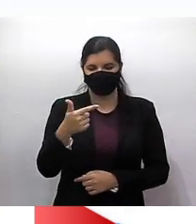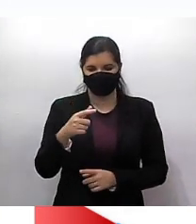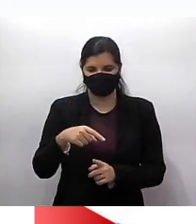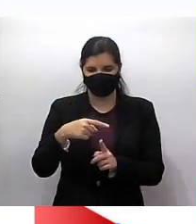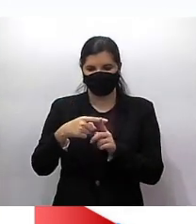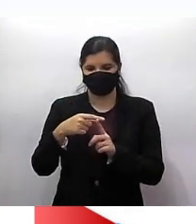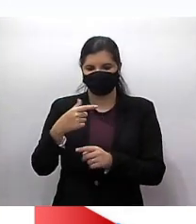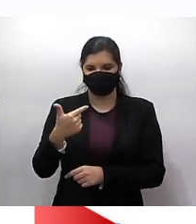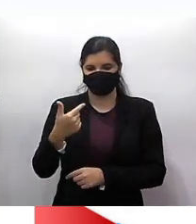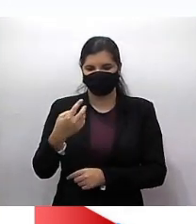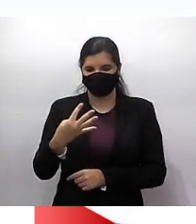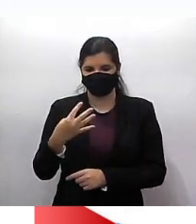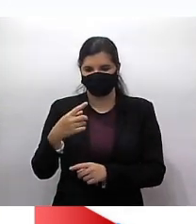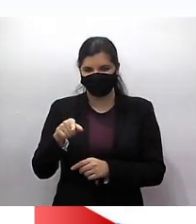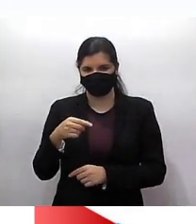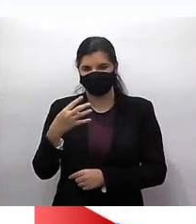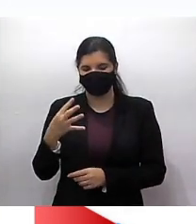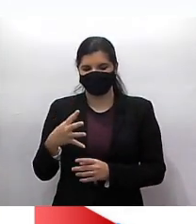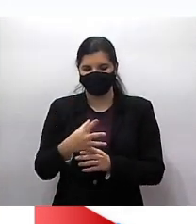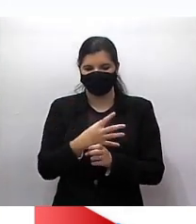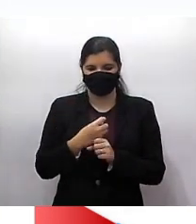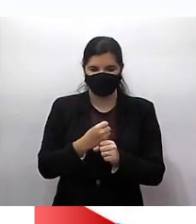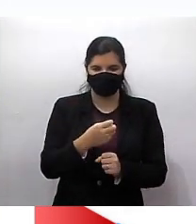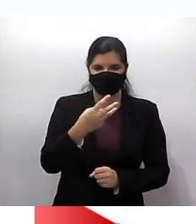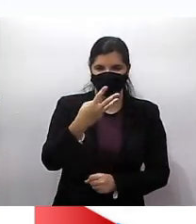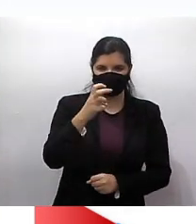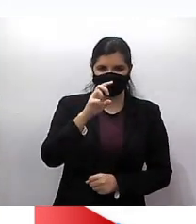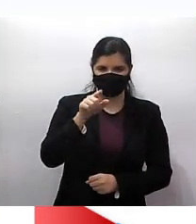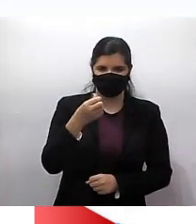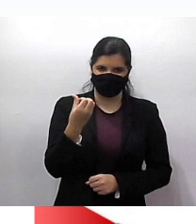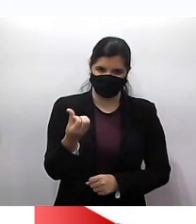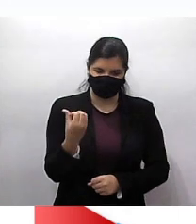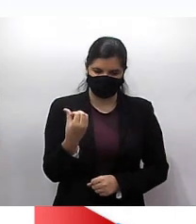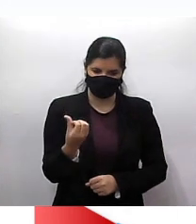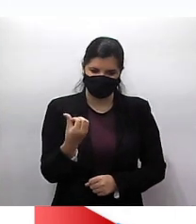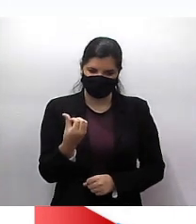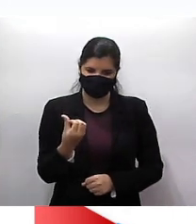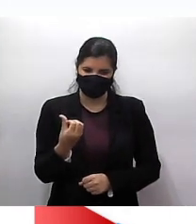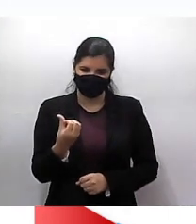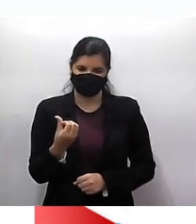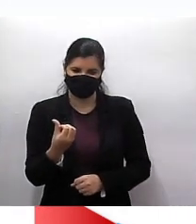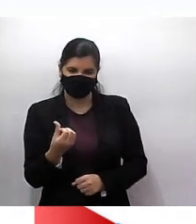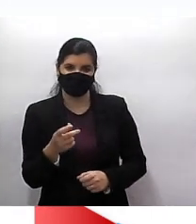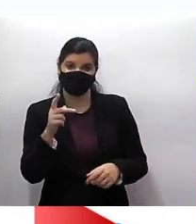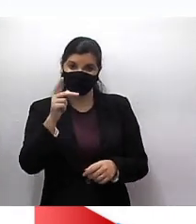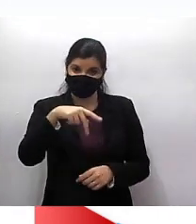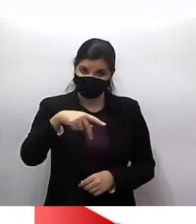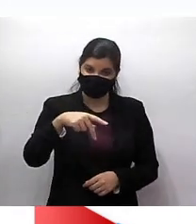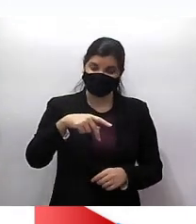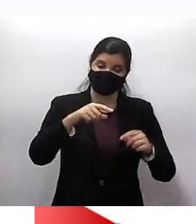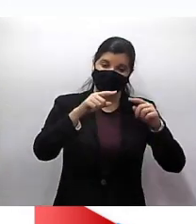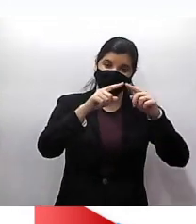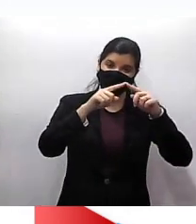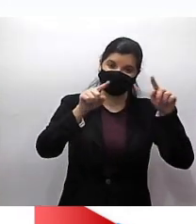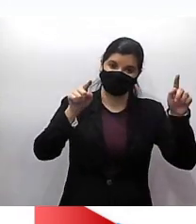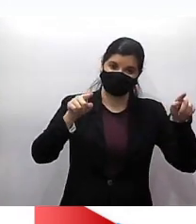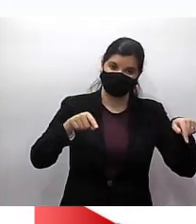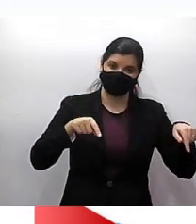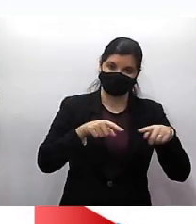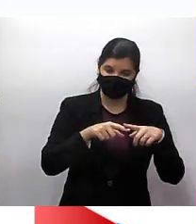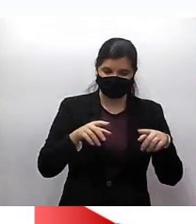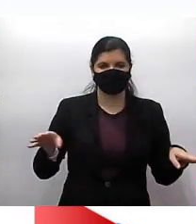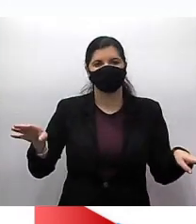mais 14,4, somando o total 35,6. Se esse é o perímetro do retângulo, também